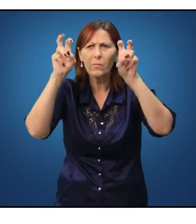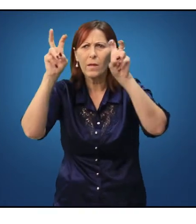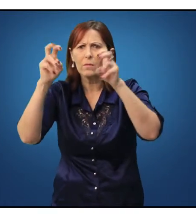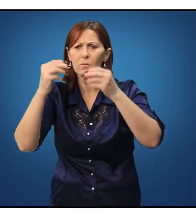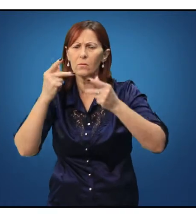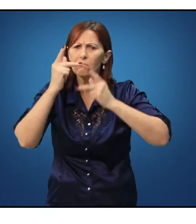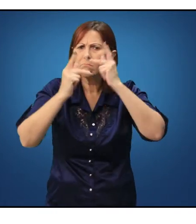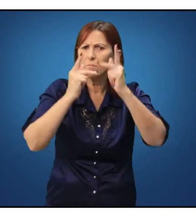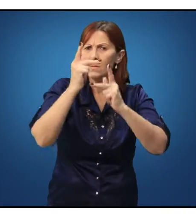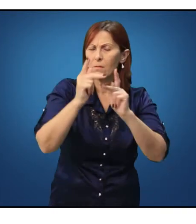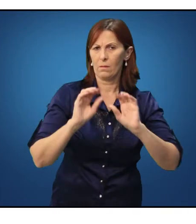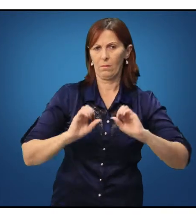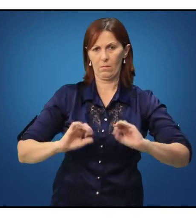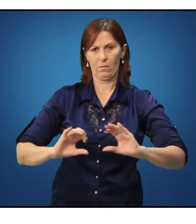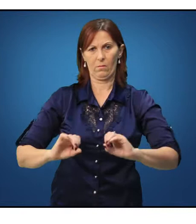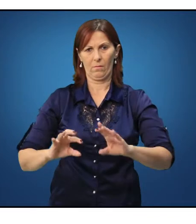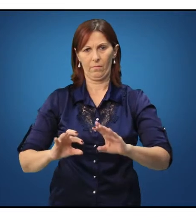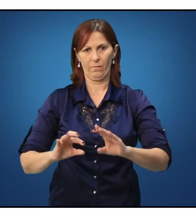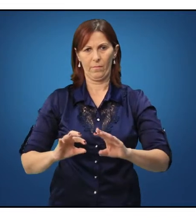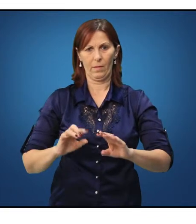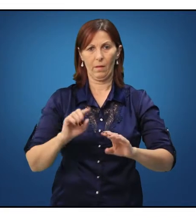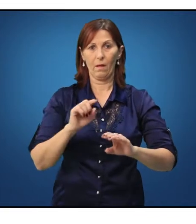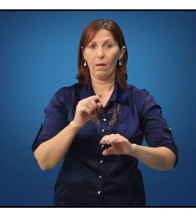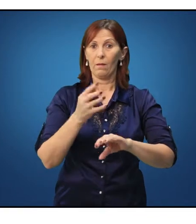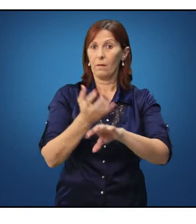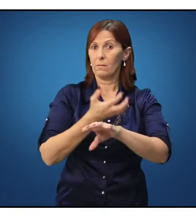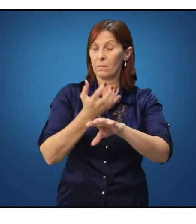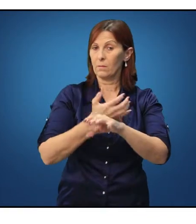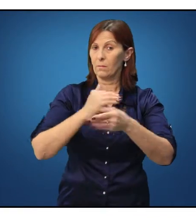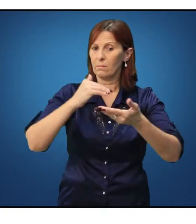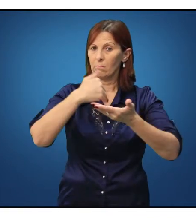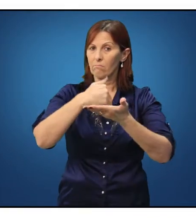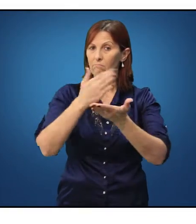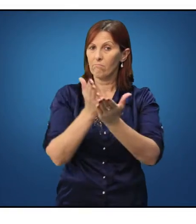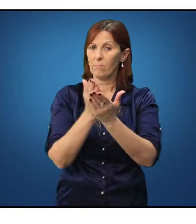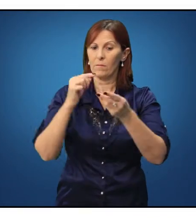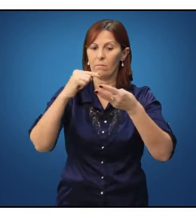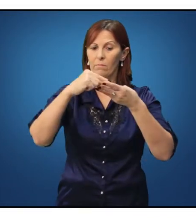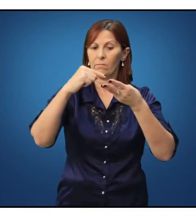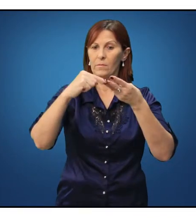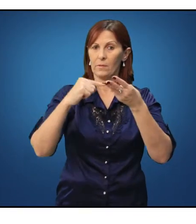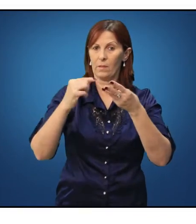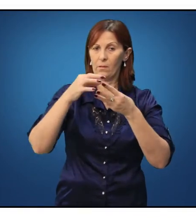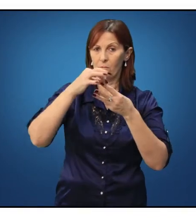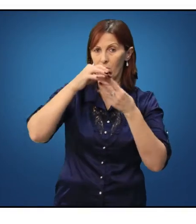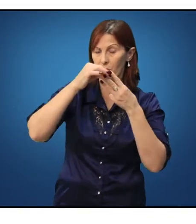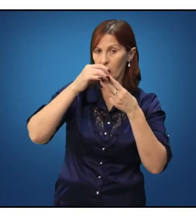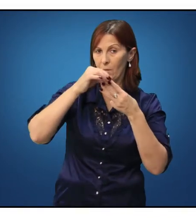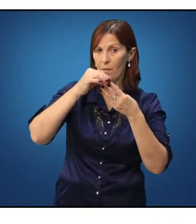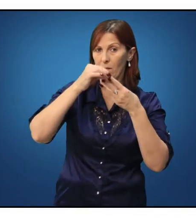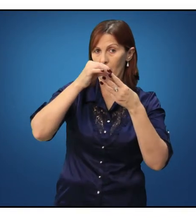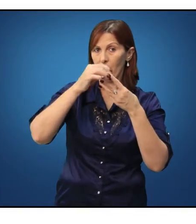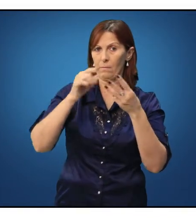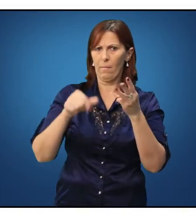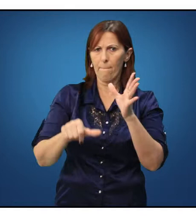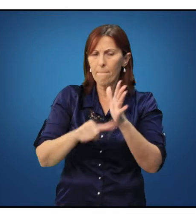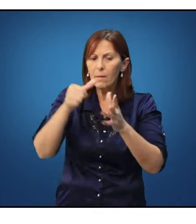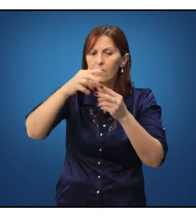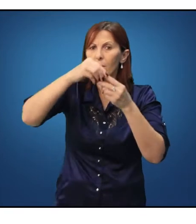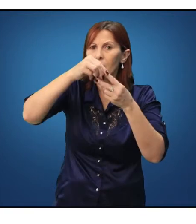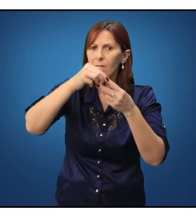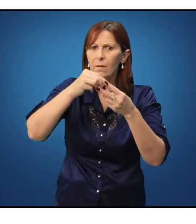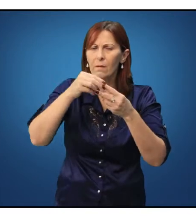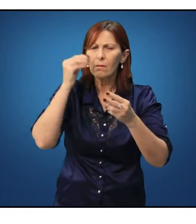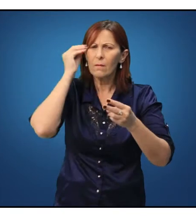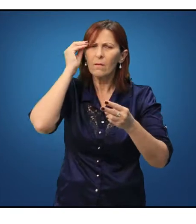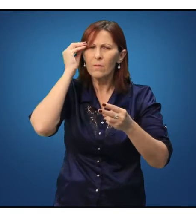dos processos educativos. A nossa disciplina está separada, dividida em três unidades. A primeira unidade vai buscar refletir